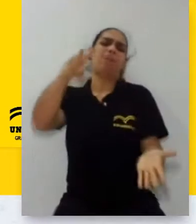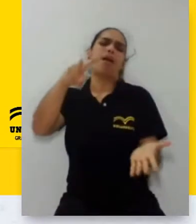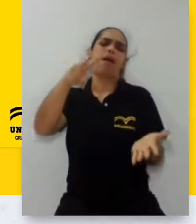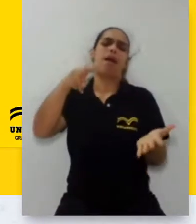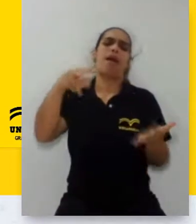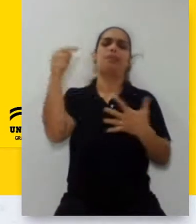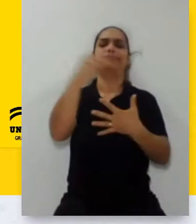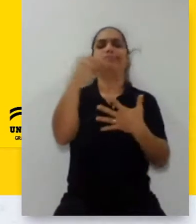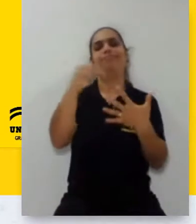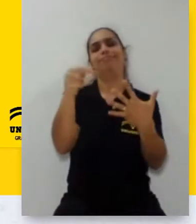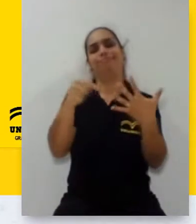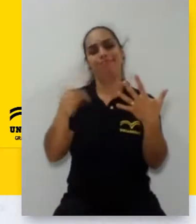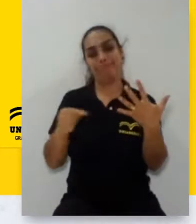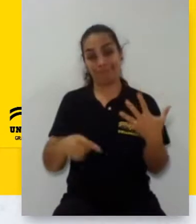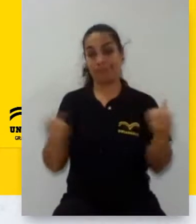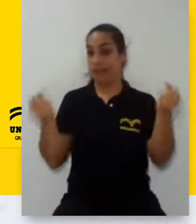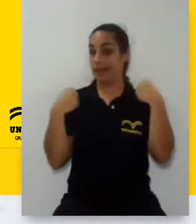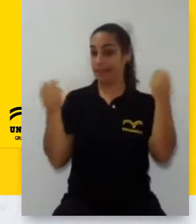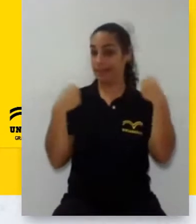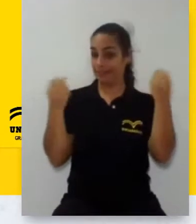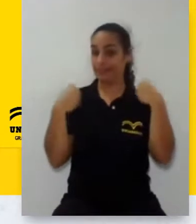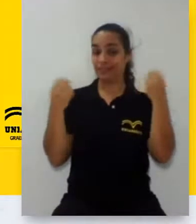atividade física na semana.